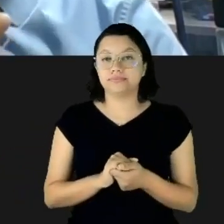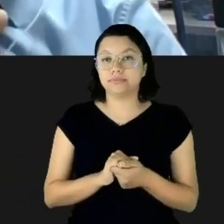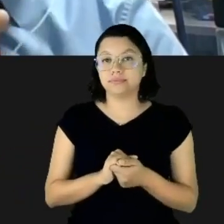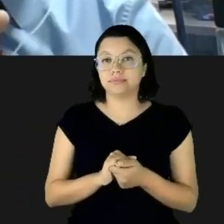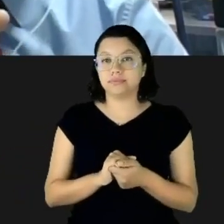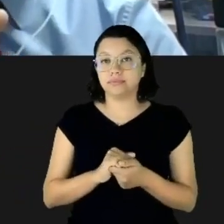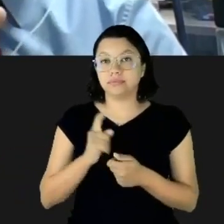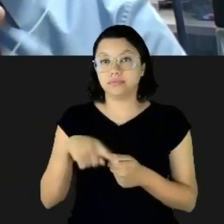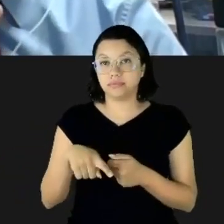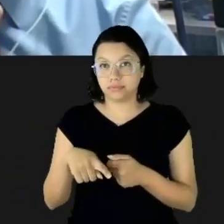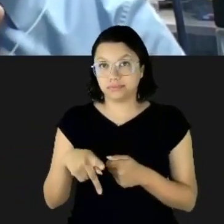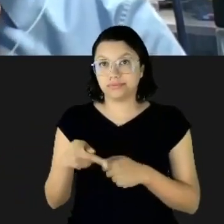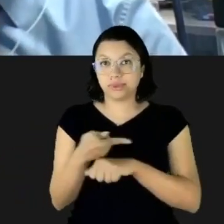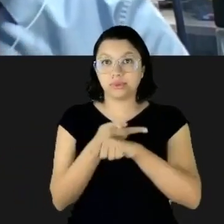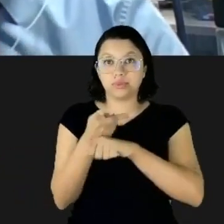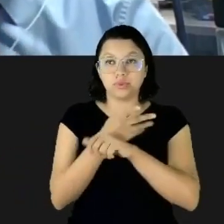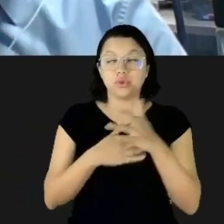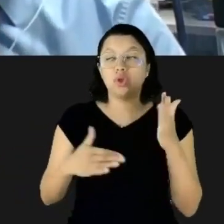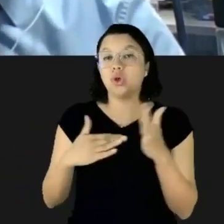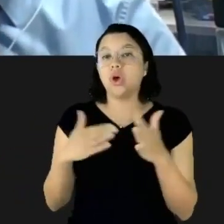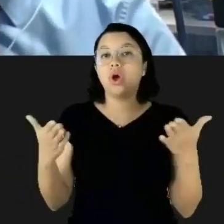é buscar toda essa